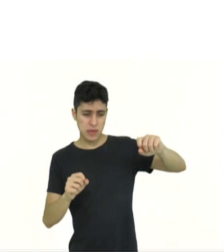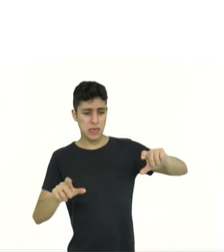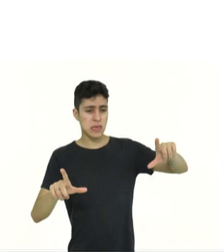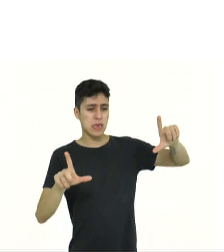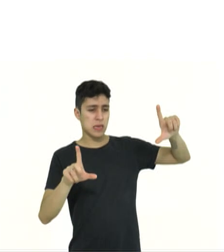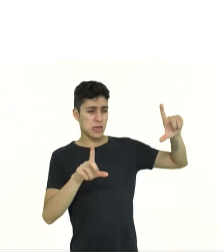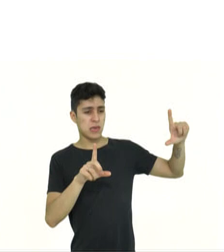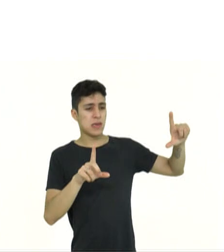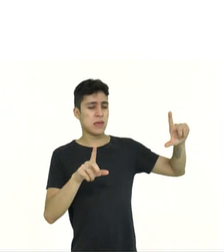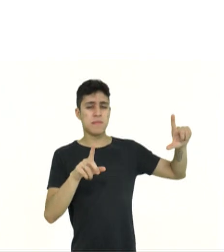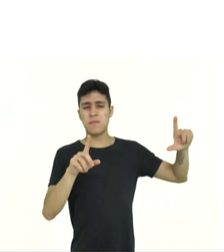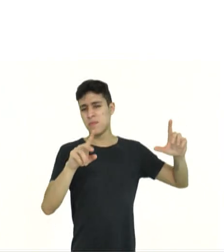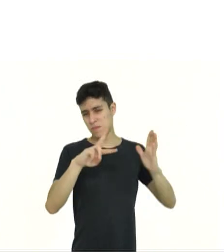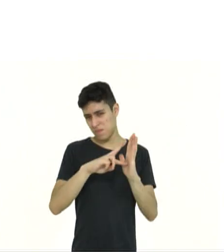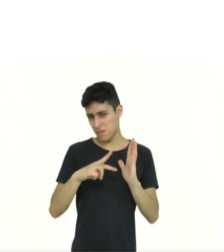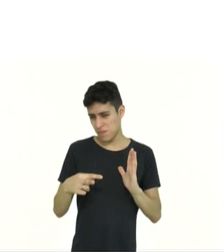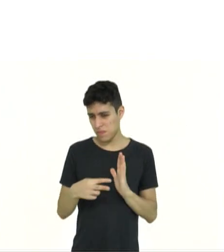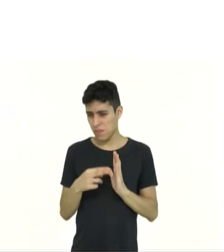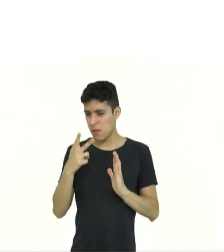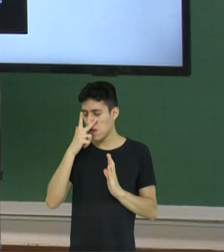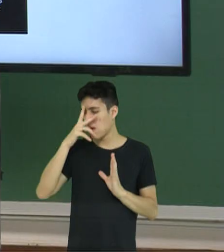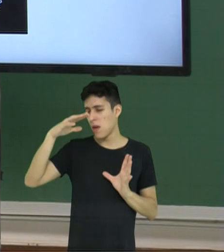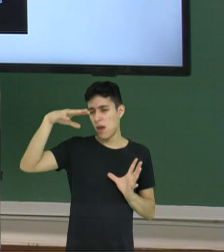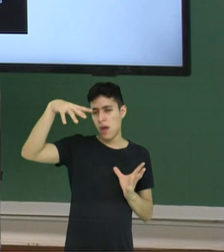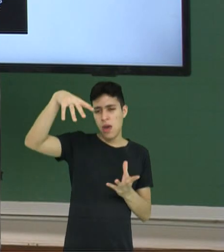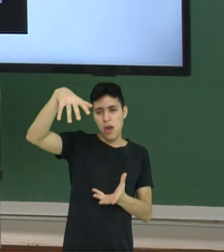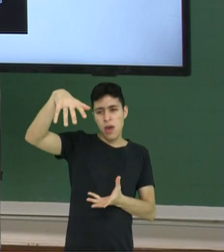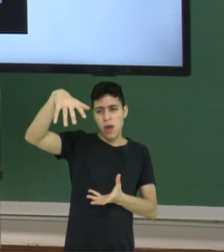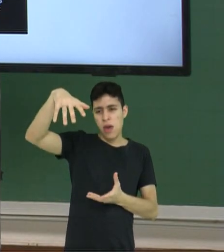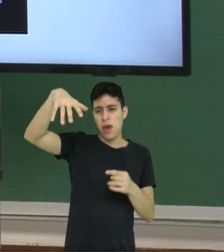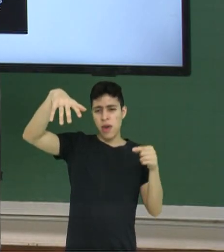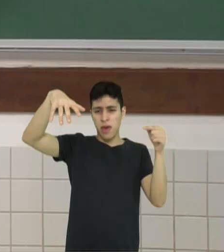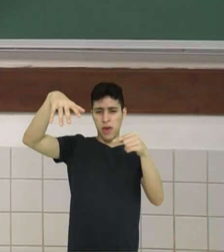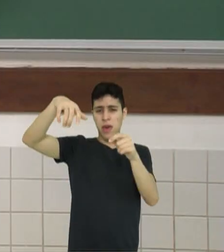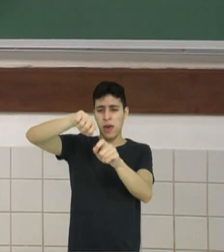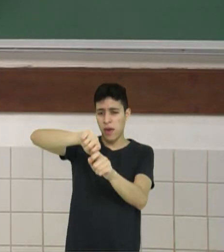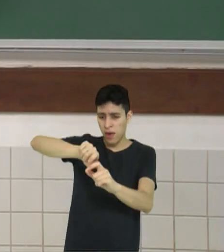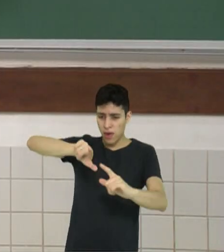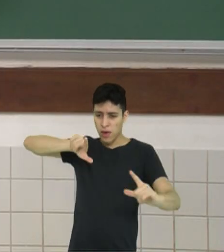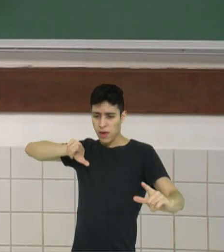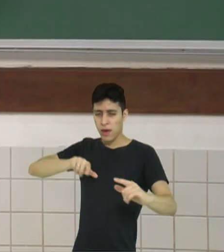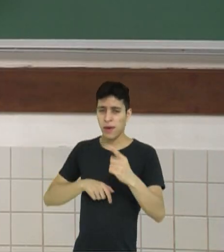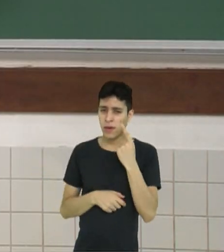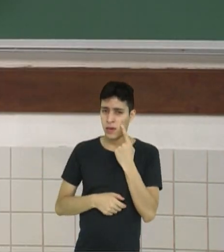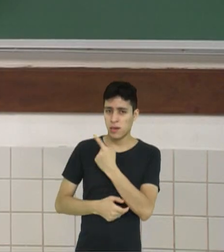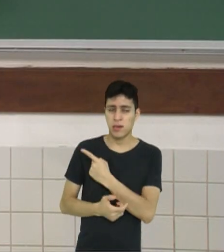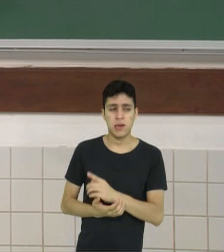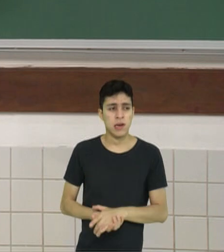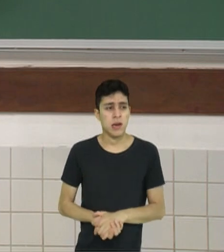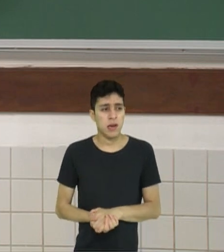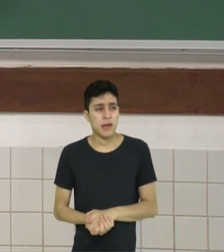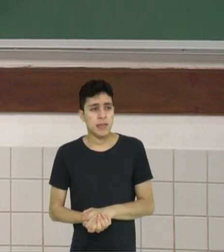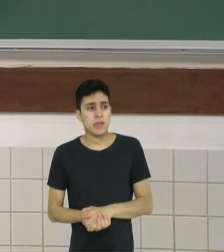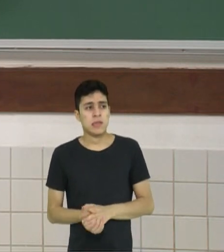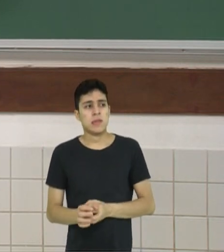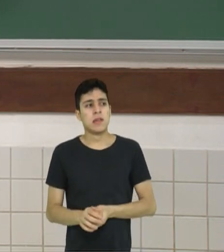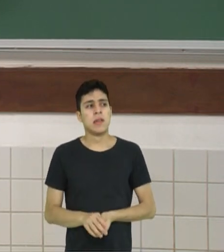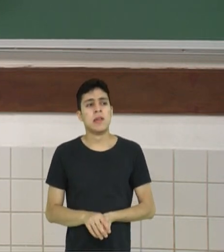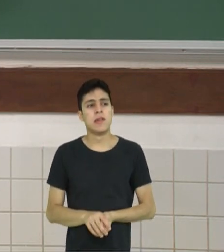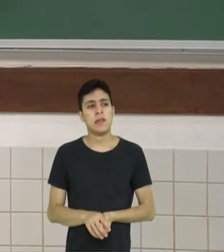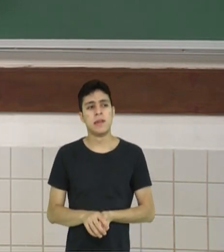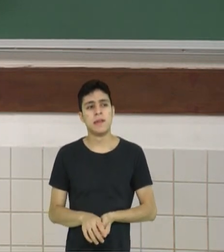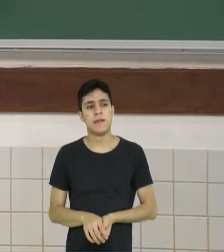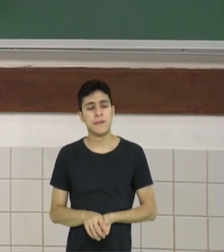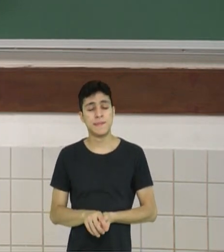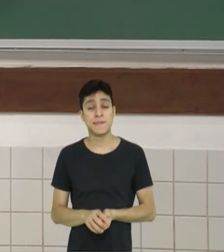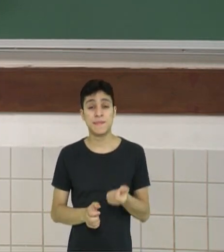um ponto da superfície terrestre e imprimo essa visão, vou mostrar aqui no globo para vocês, tá? A mesma visão